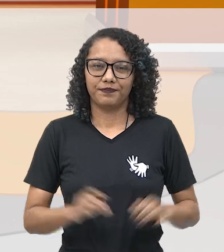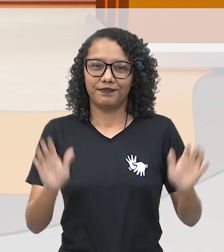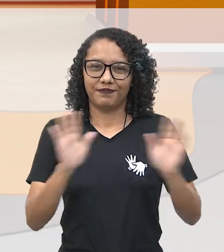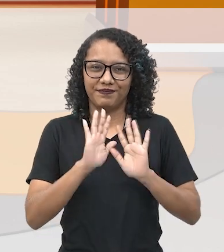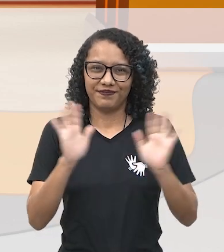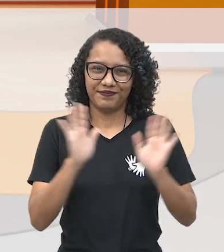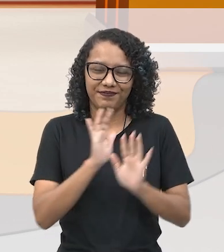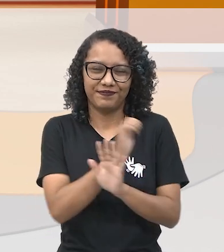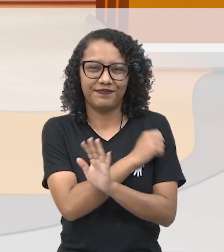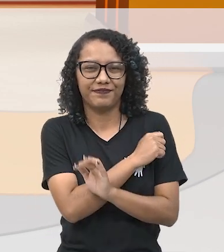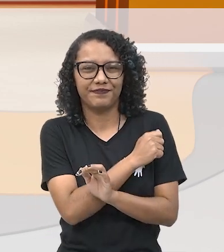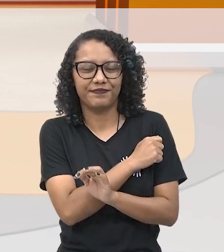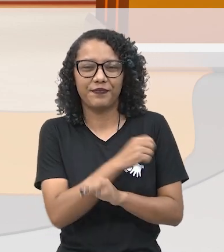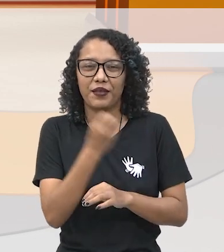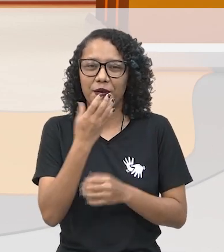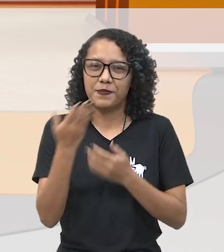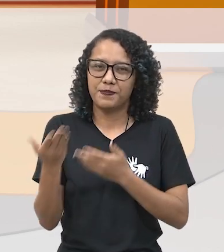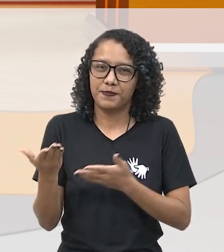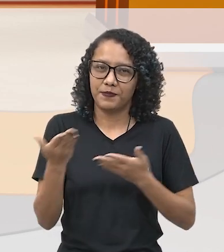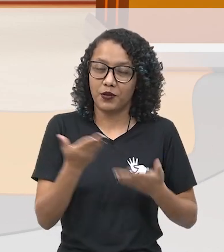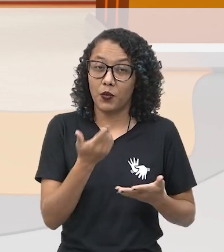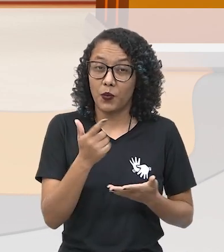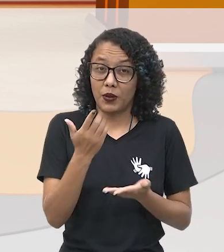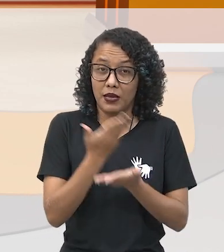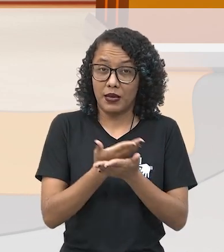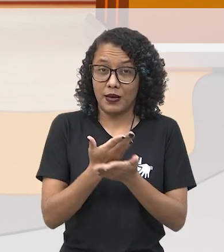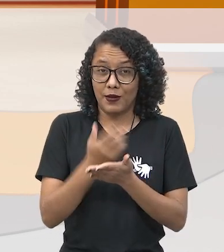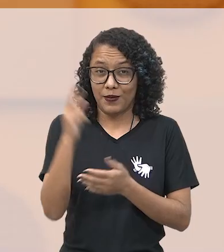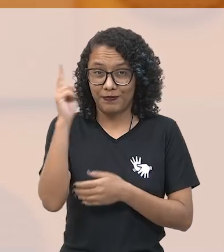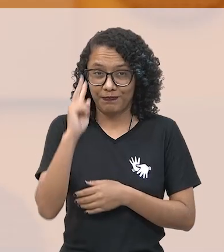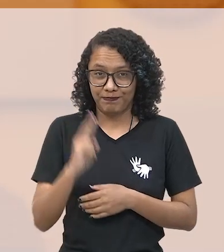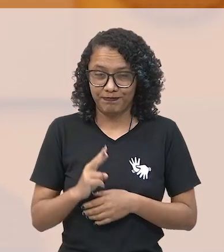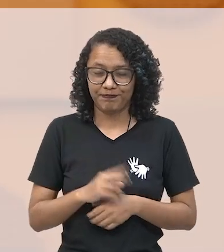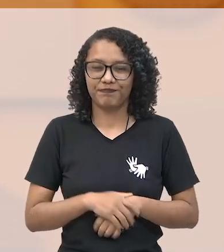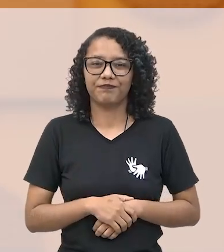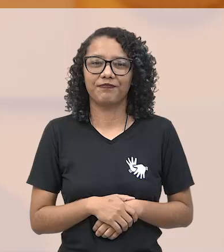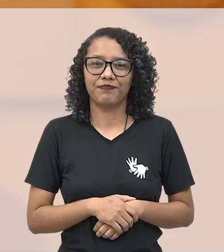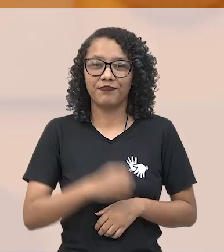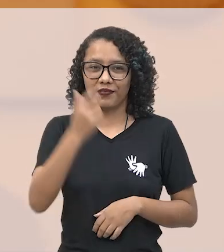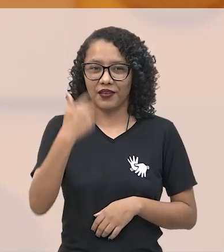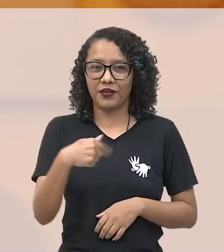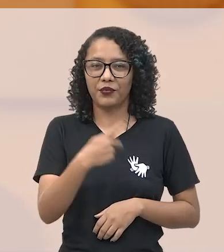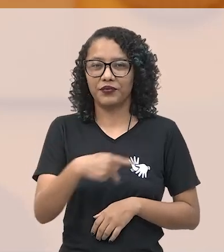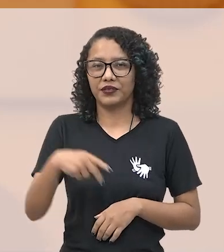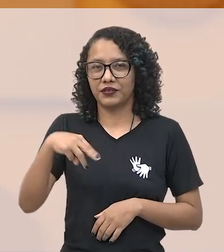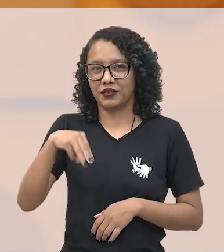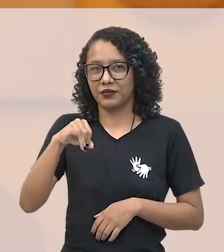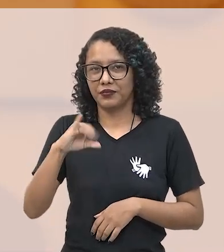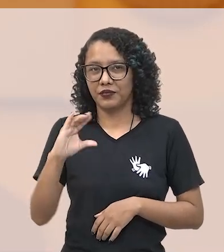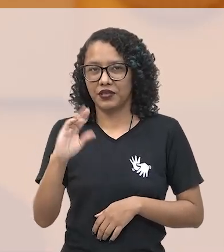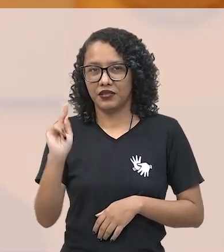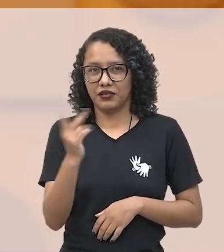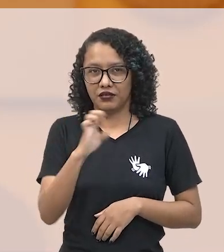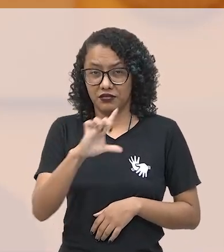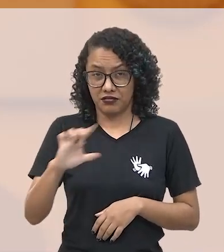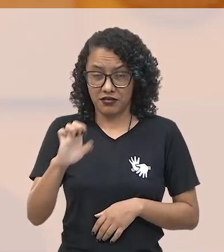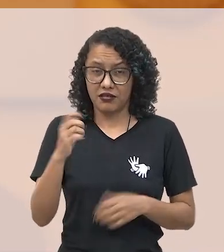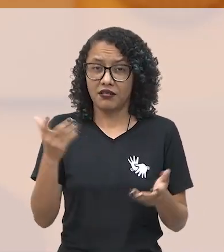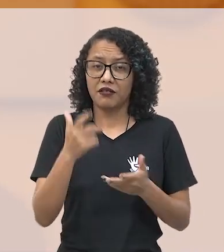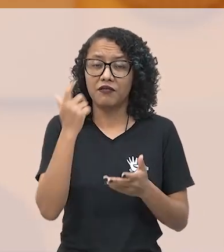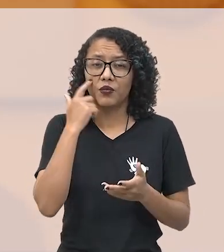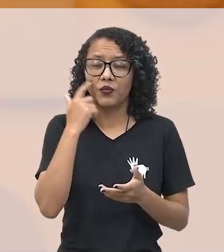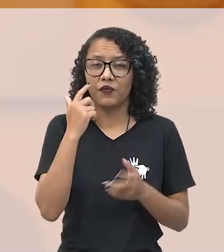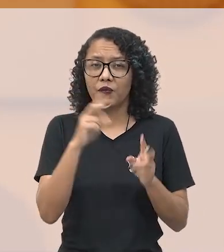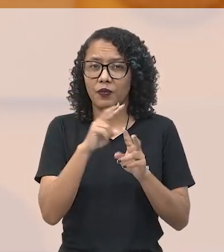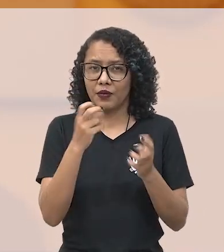Olá, queridos alunos! Sejam bem-vindos a mais uma aula de História. Eu sou a professora Michele Santos e vamos verificar